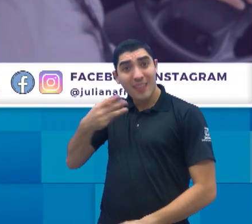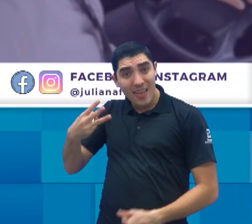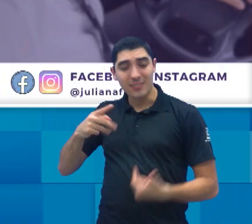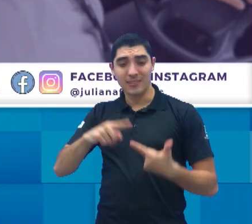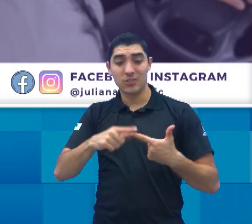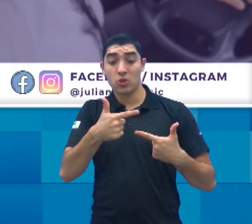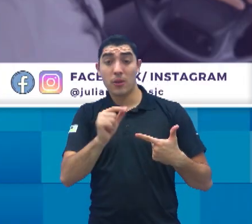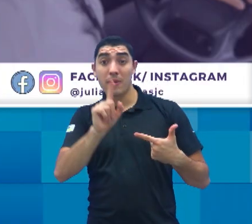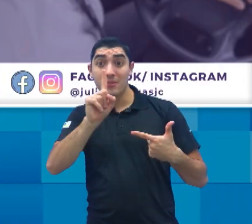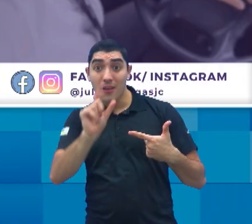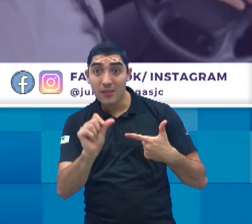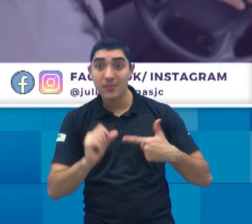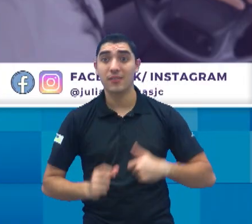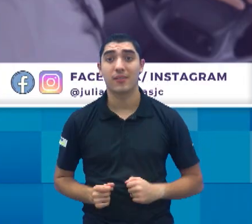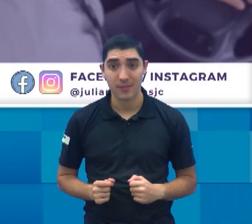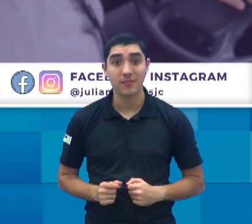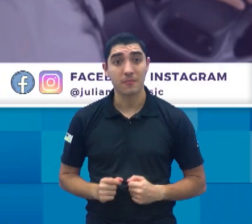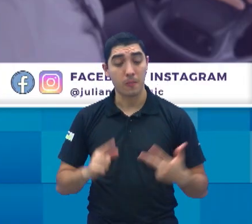2016,